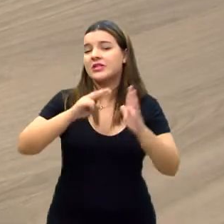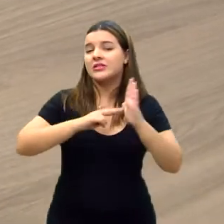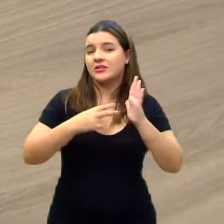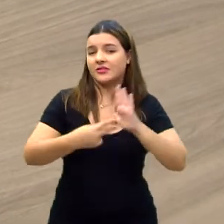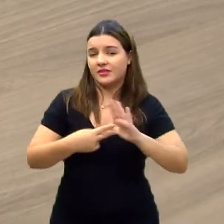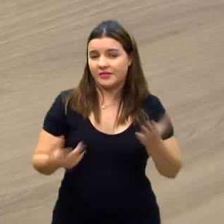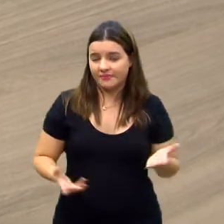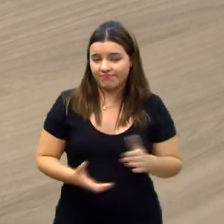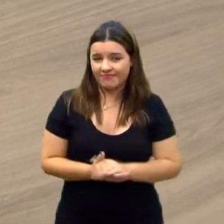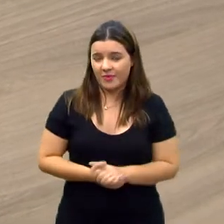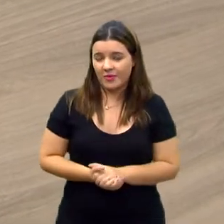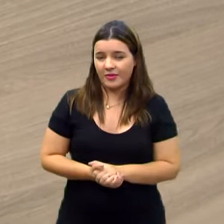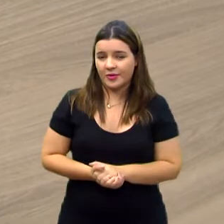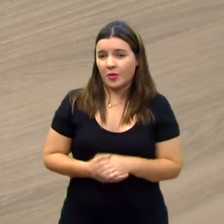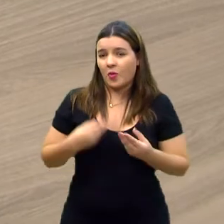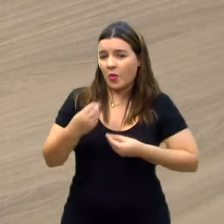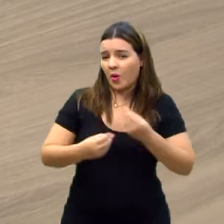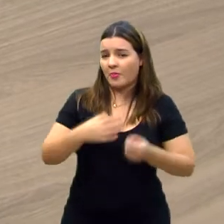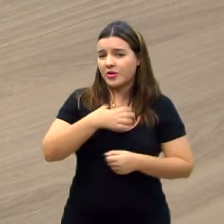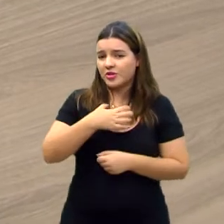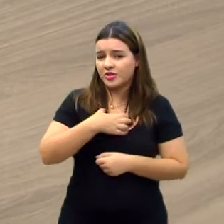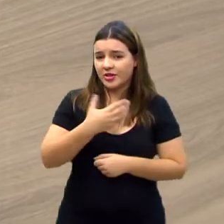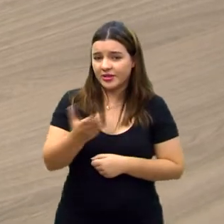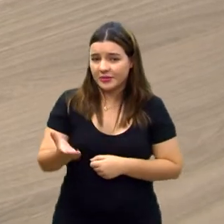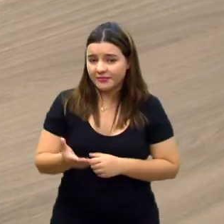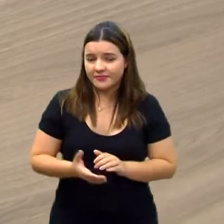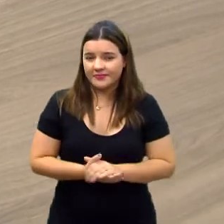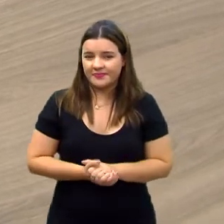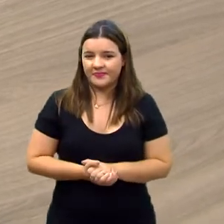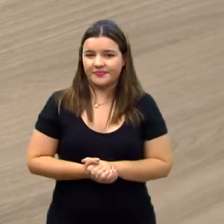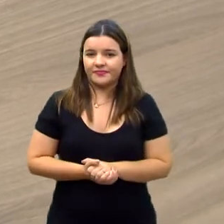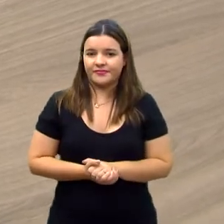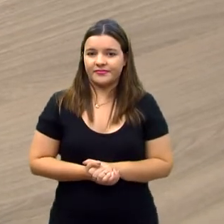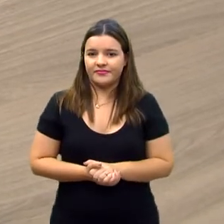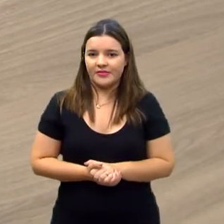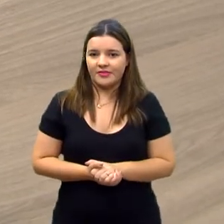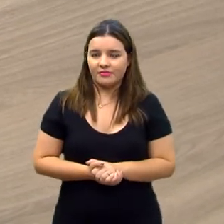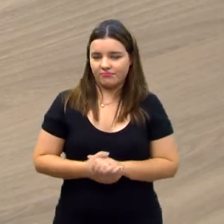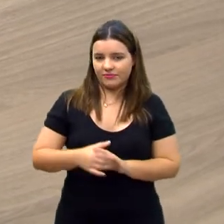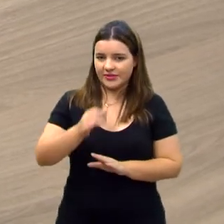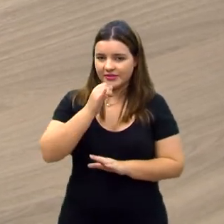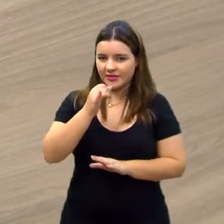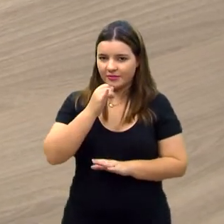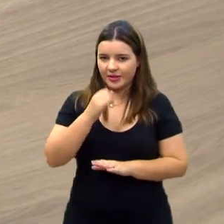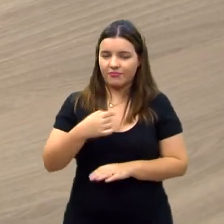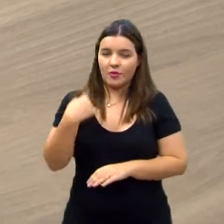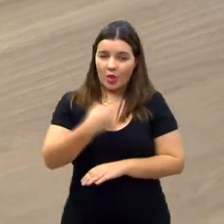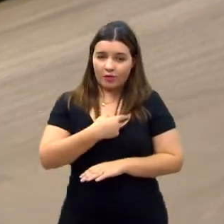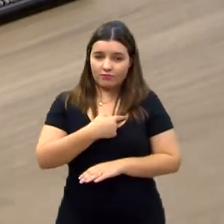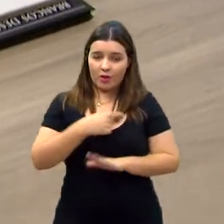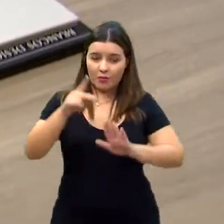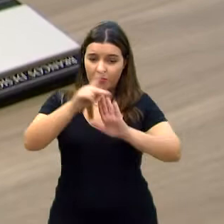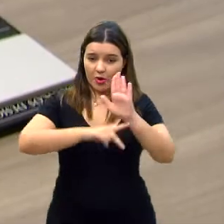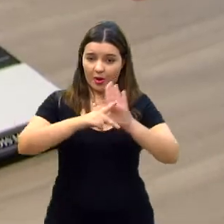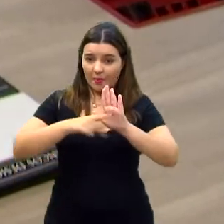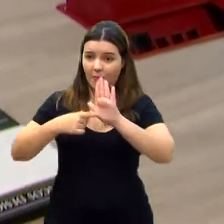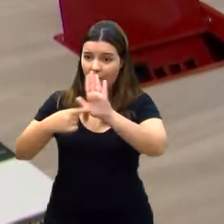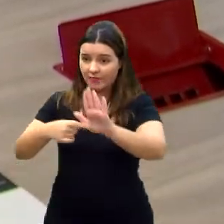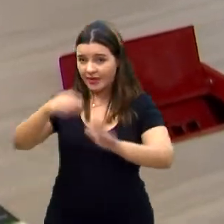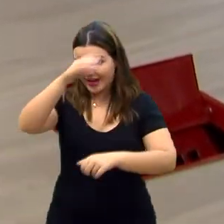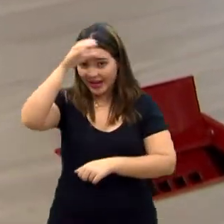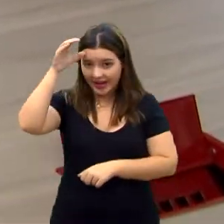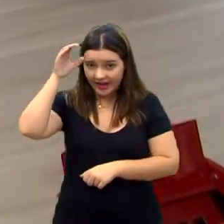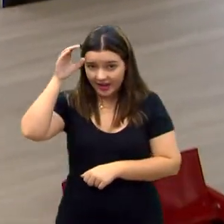não entenda né exatamente como que funciona e fica tudo isso tal quando a gente está apresentando o projeto para o cliente